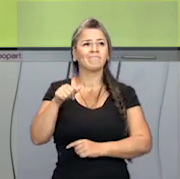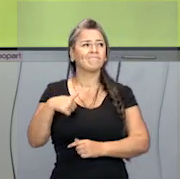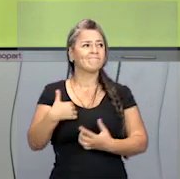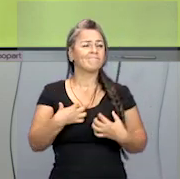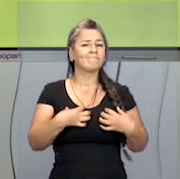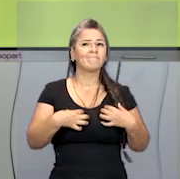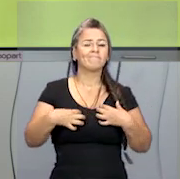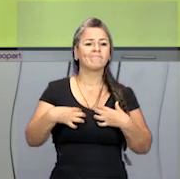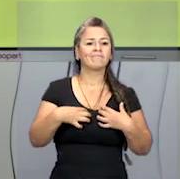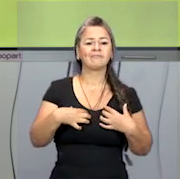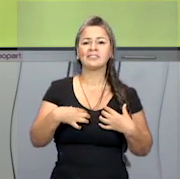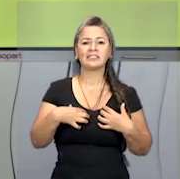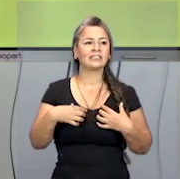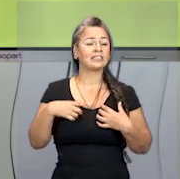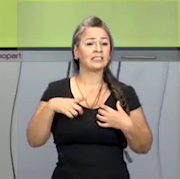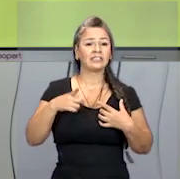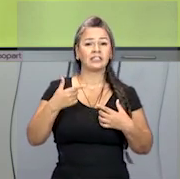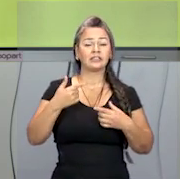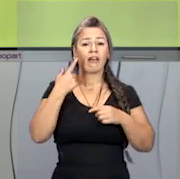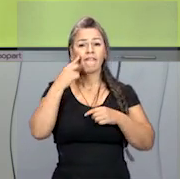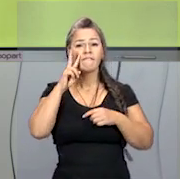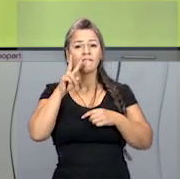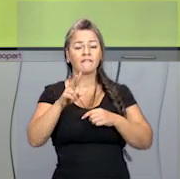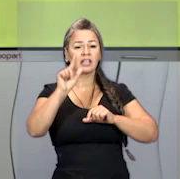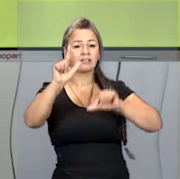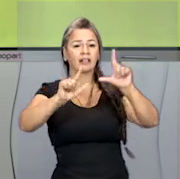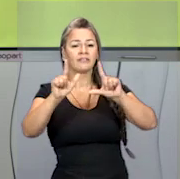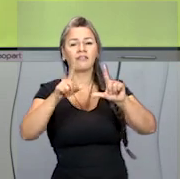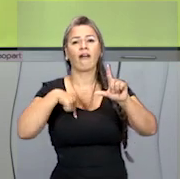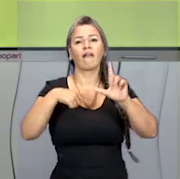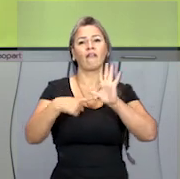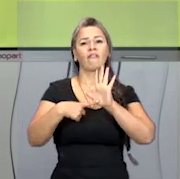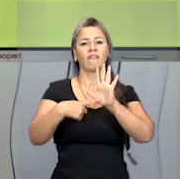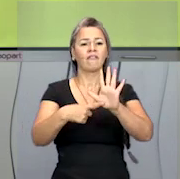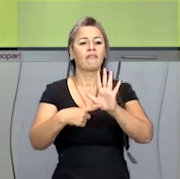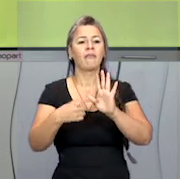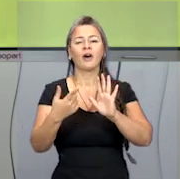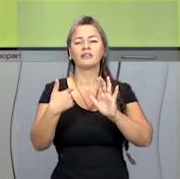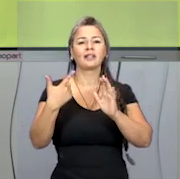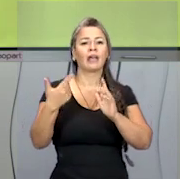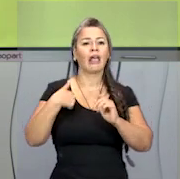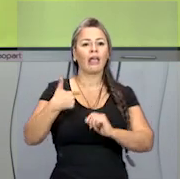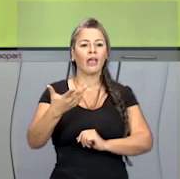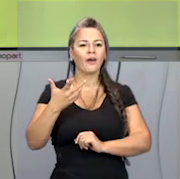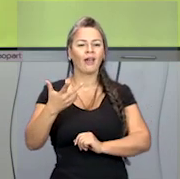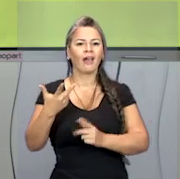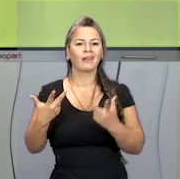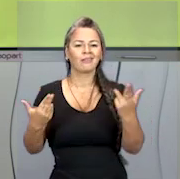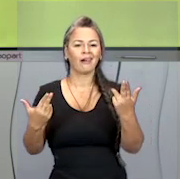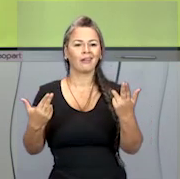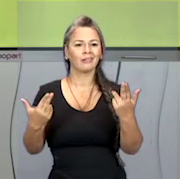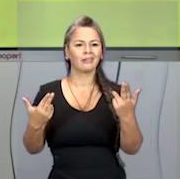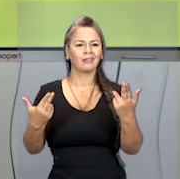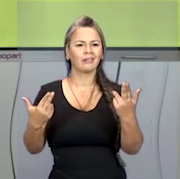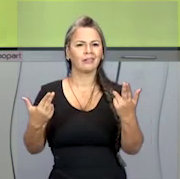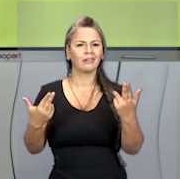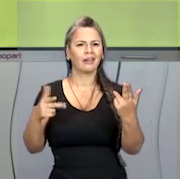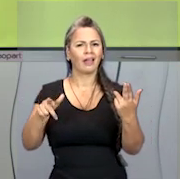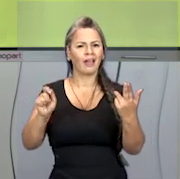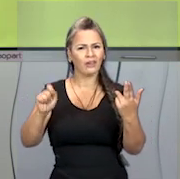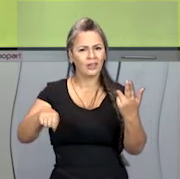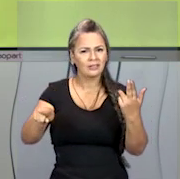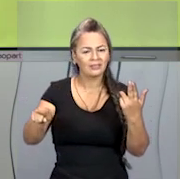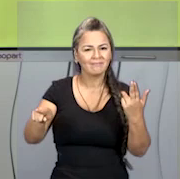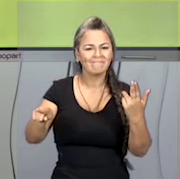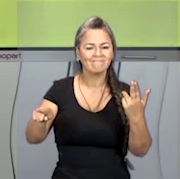vai buscar ter aquilo que as propagandas incentivam das várias formas,